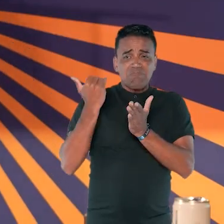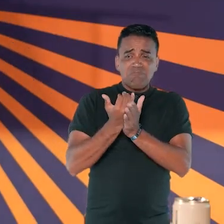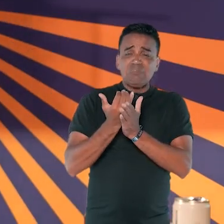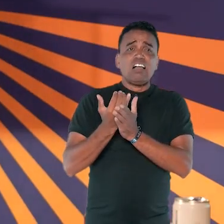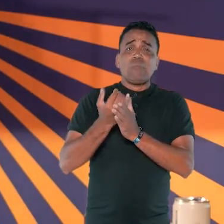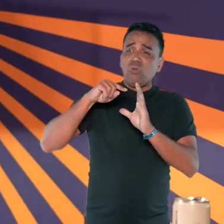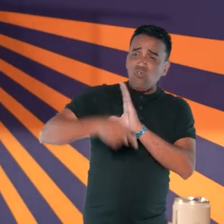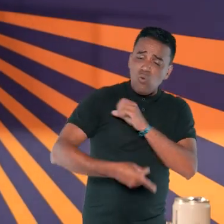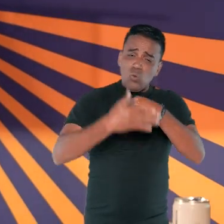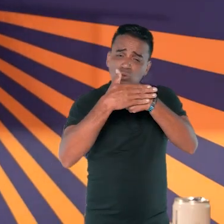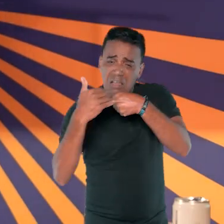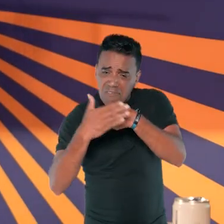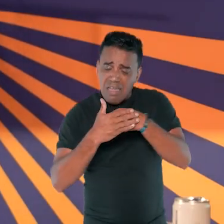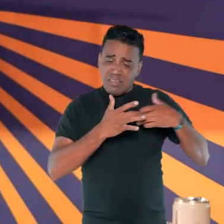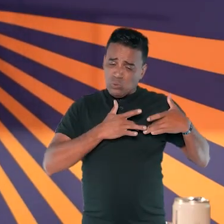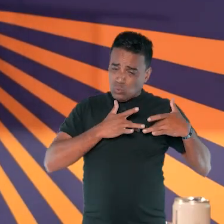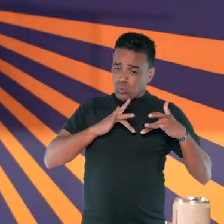e com mais solidariedade.